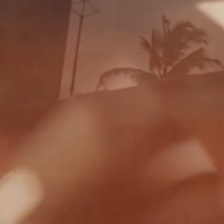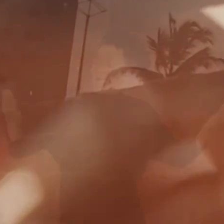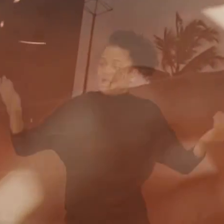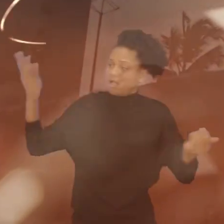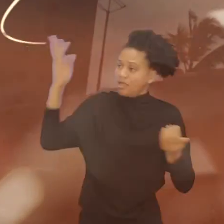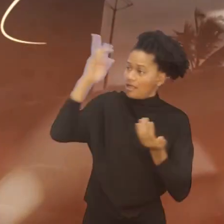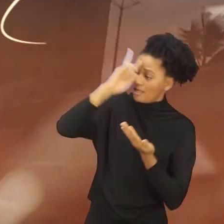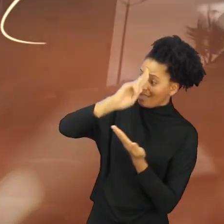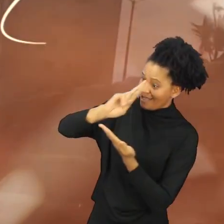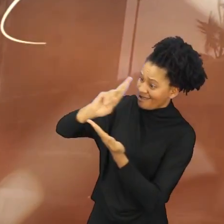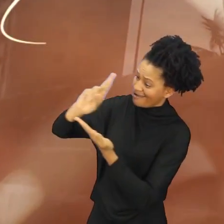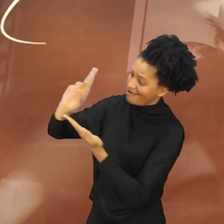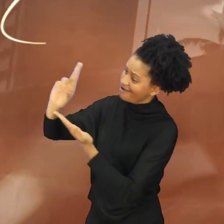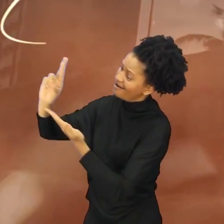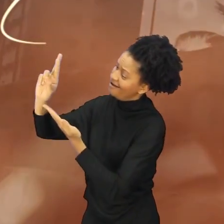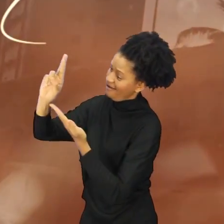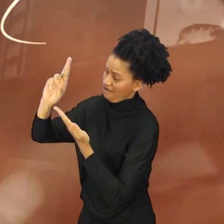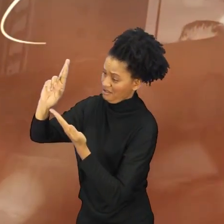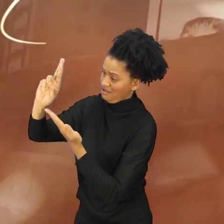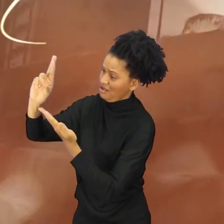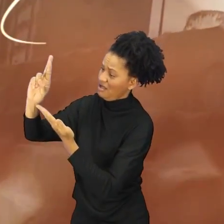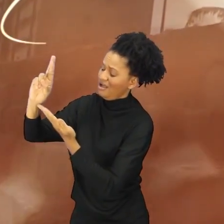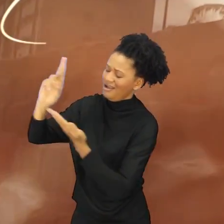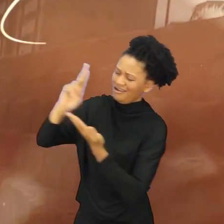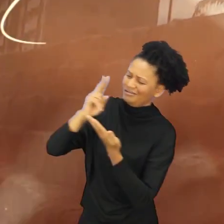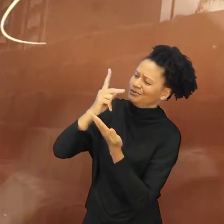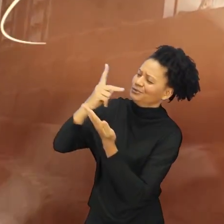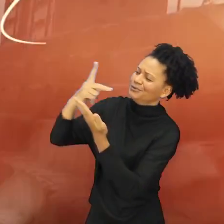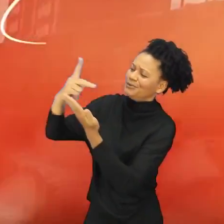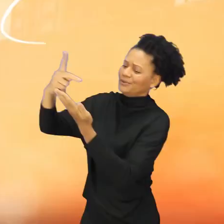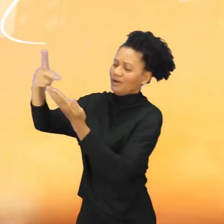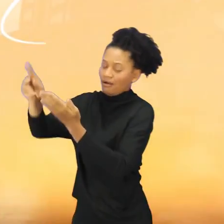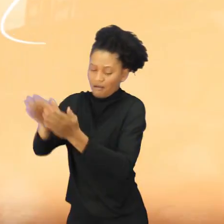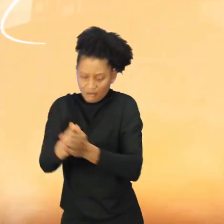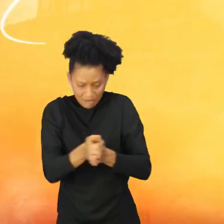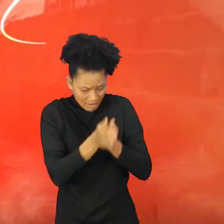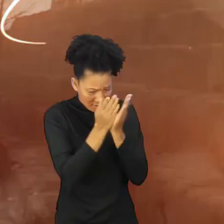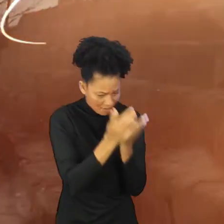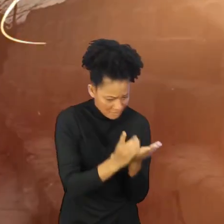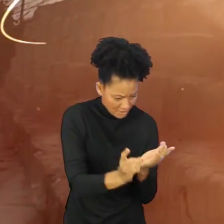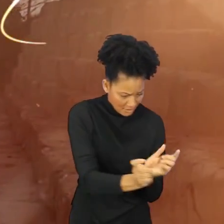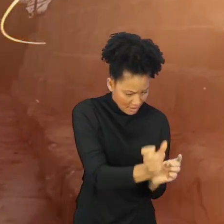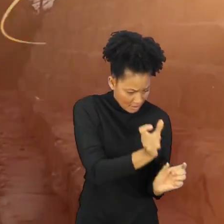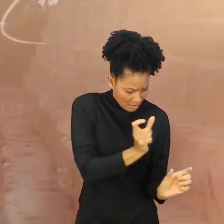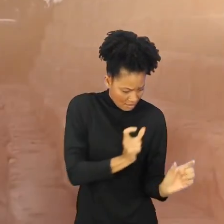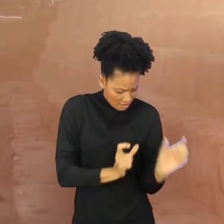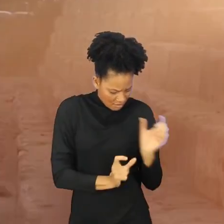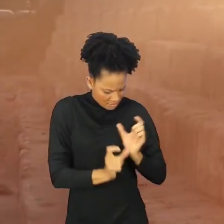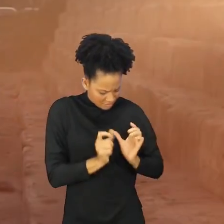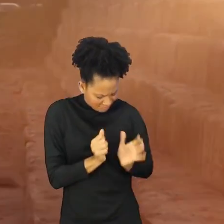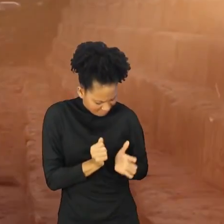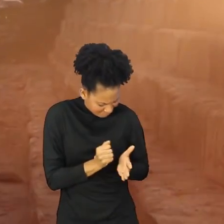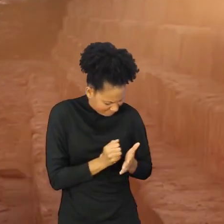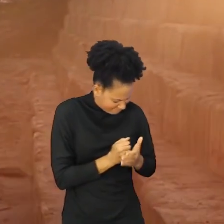Senhor, Tua Palavra escondi